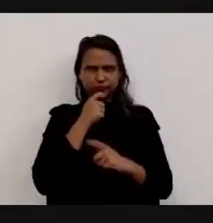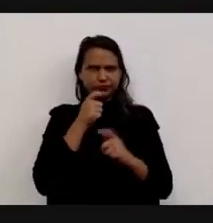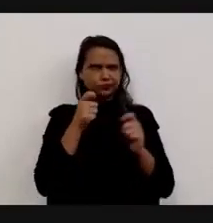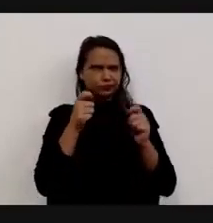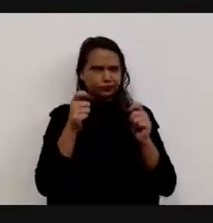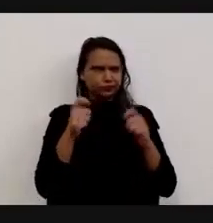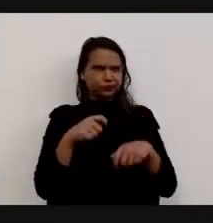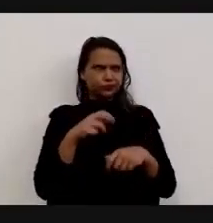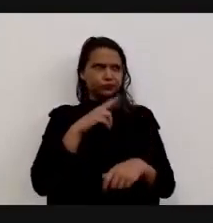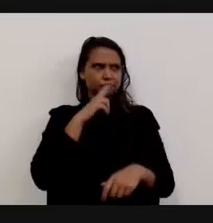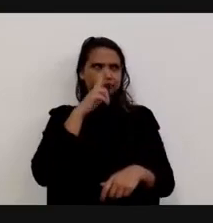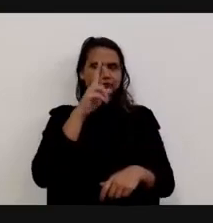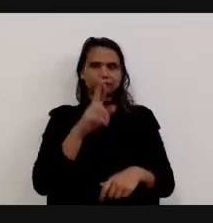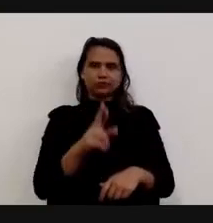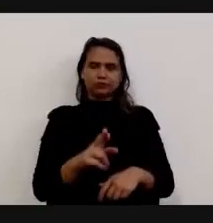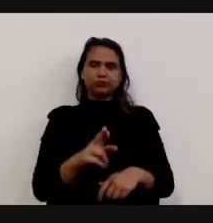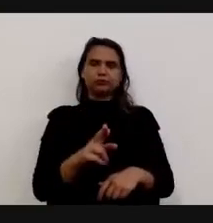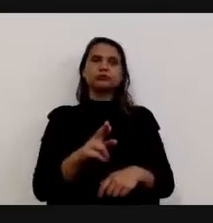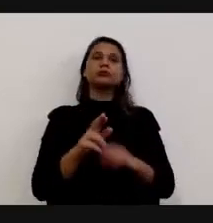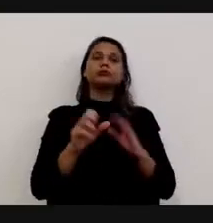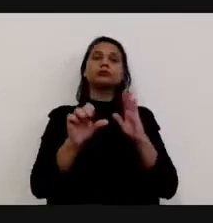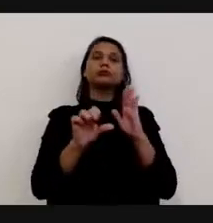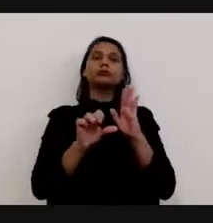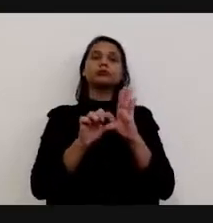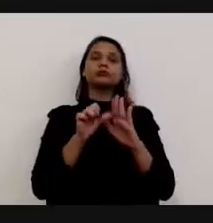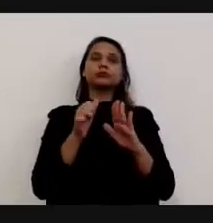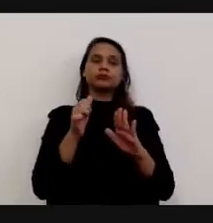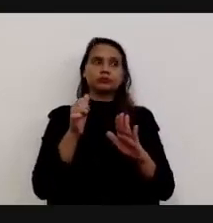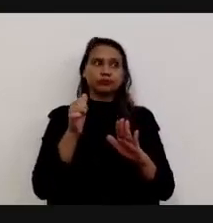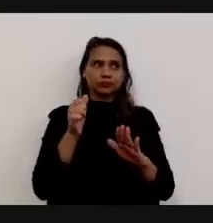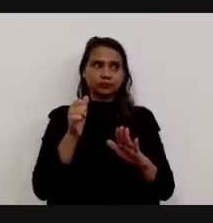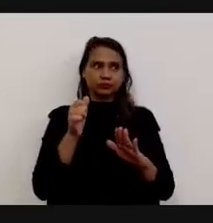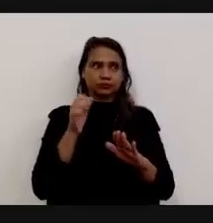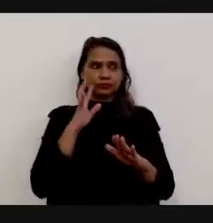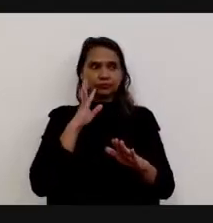desses resultados. A primeira sala de situação que foi